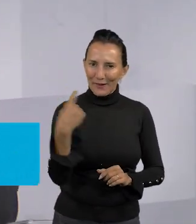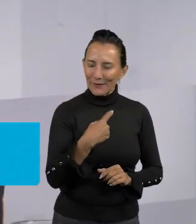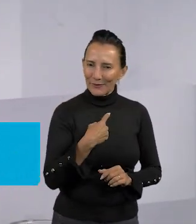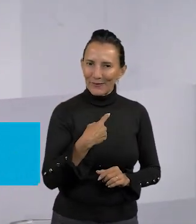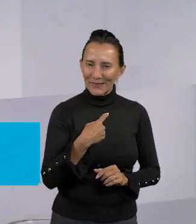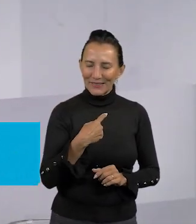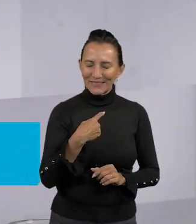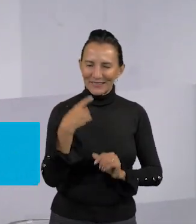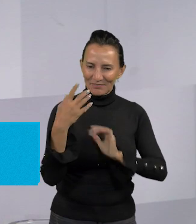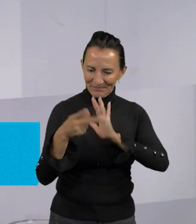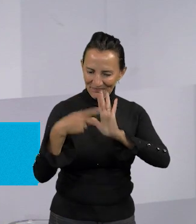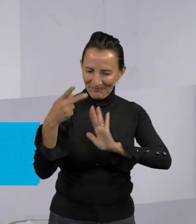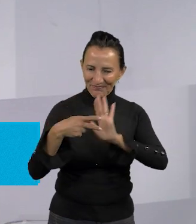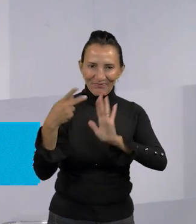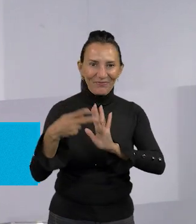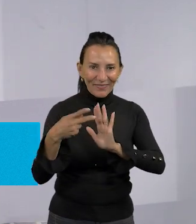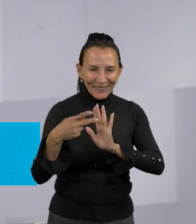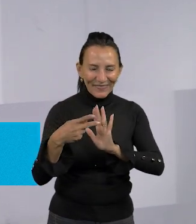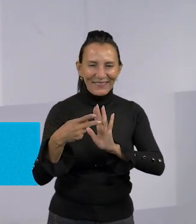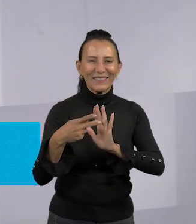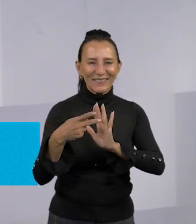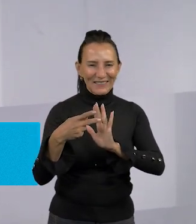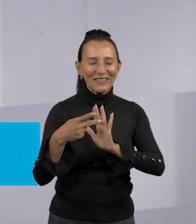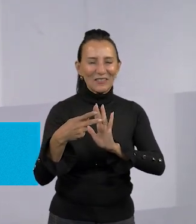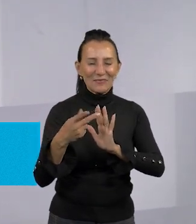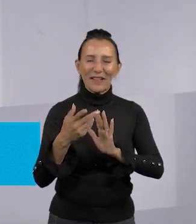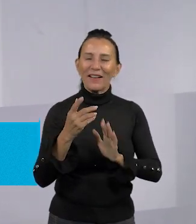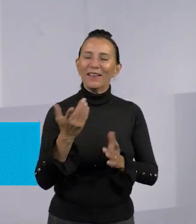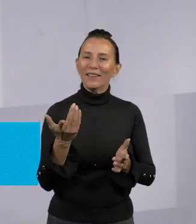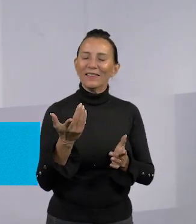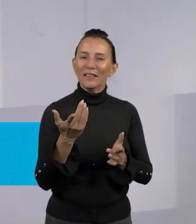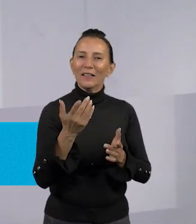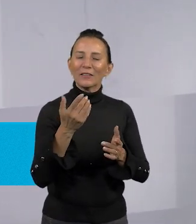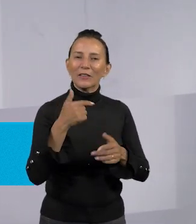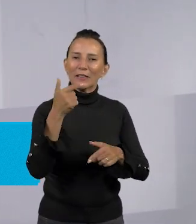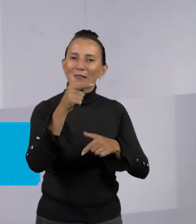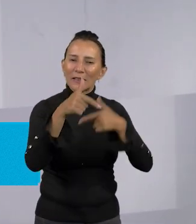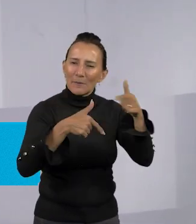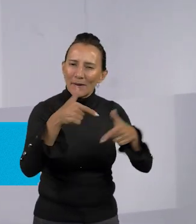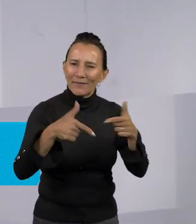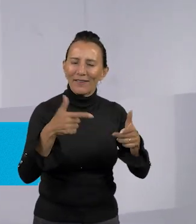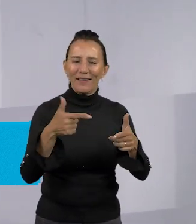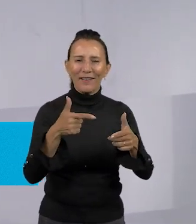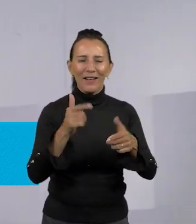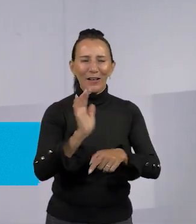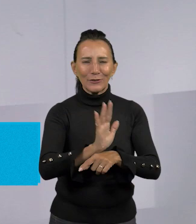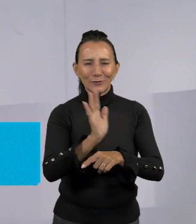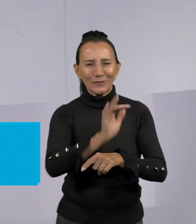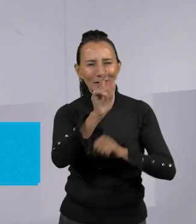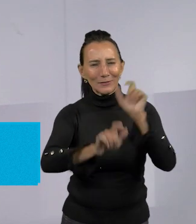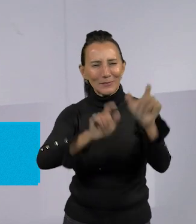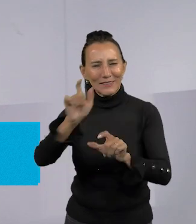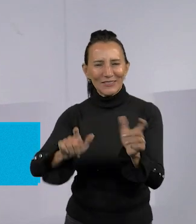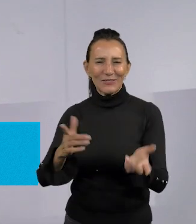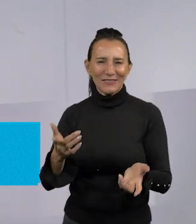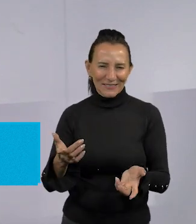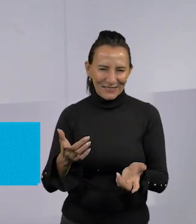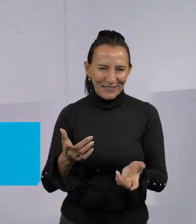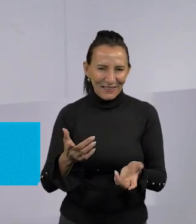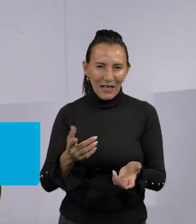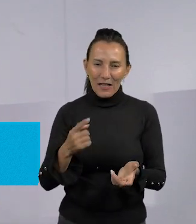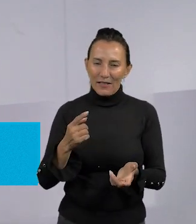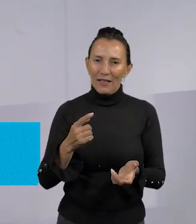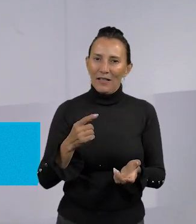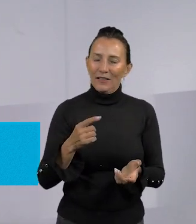no pastor sênio Jorge Linhares ele fala sobre a maledicência as palavras que saem